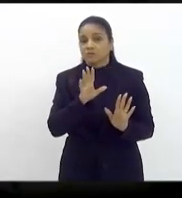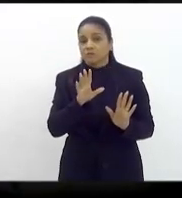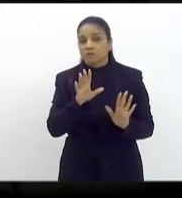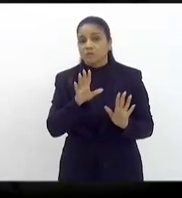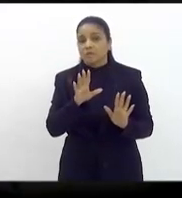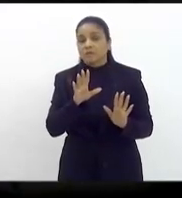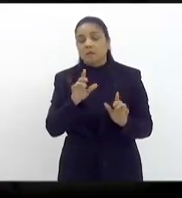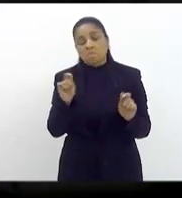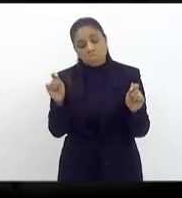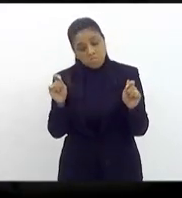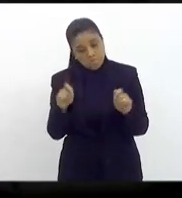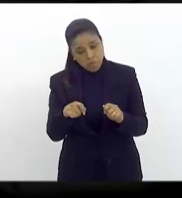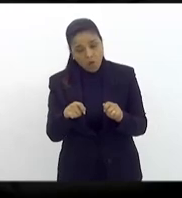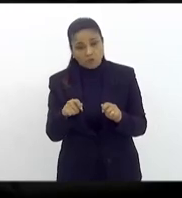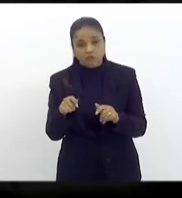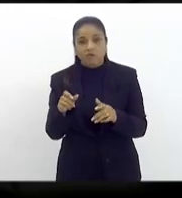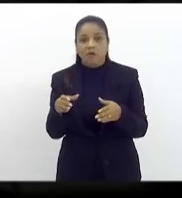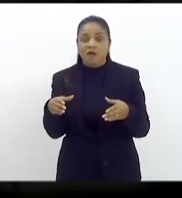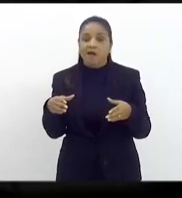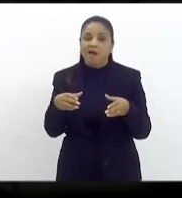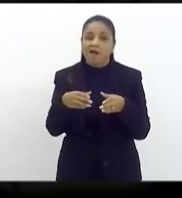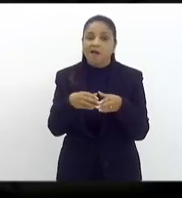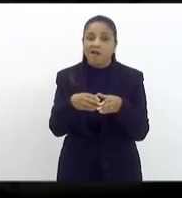se configurar como uma associação de classe.